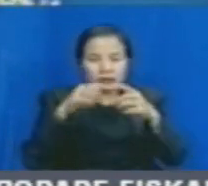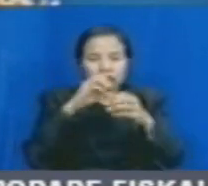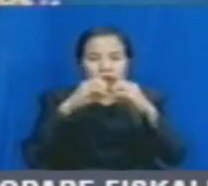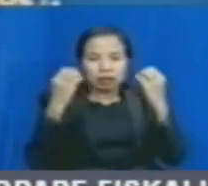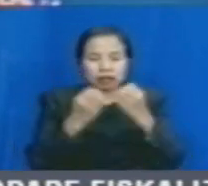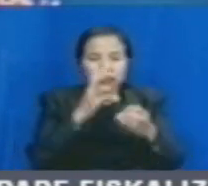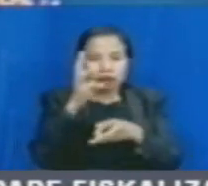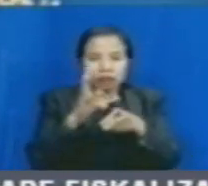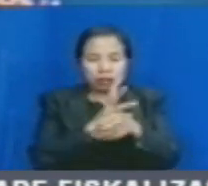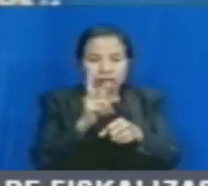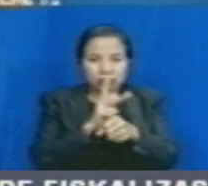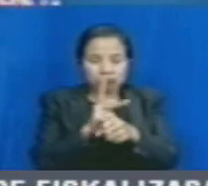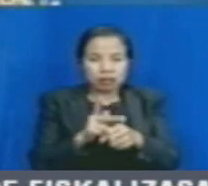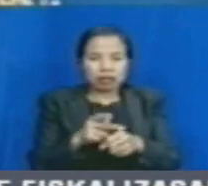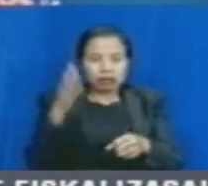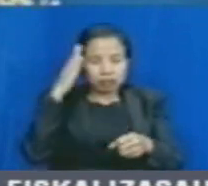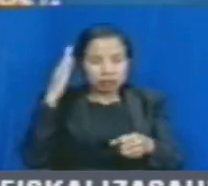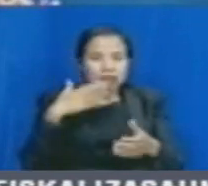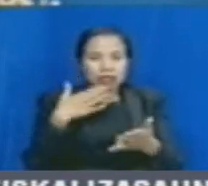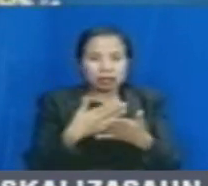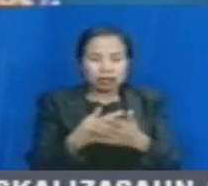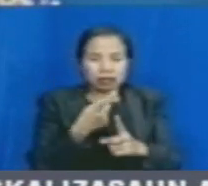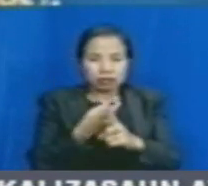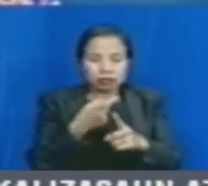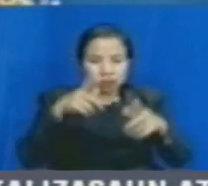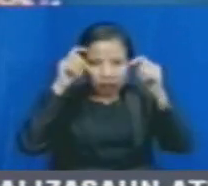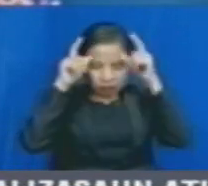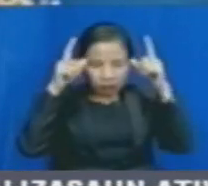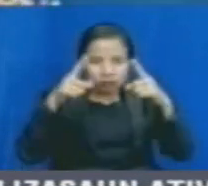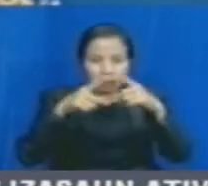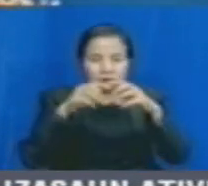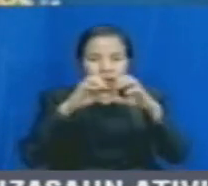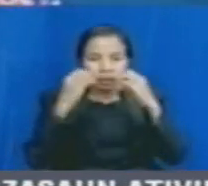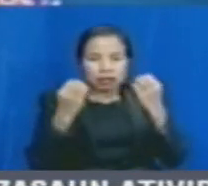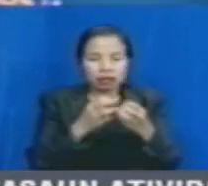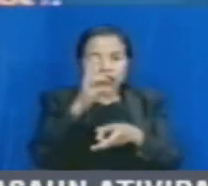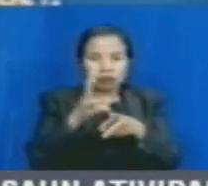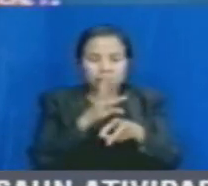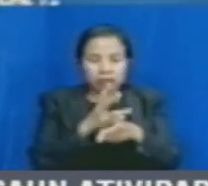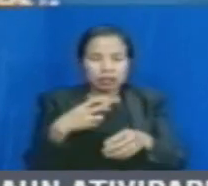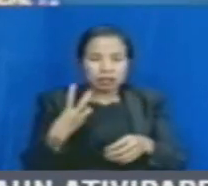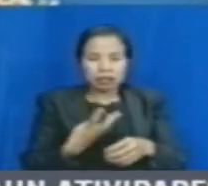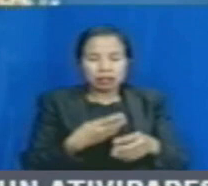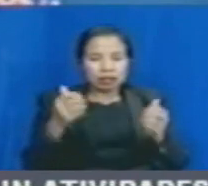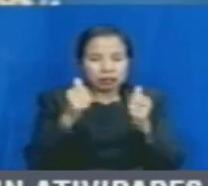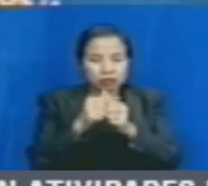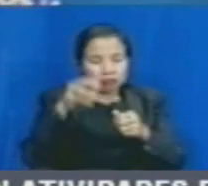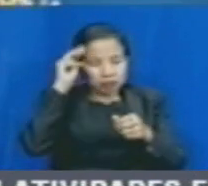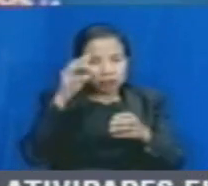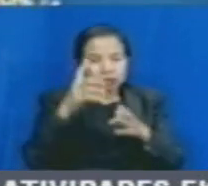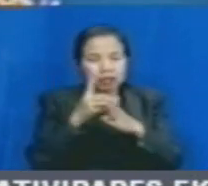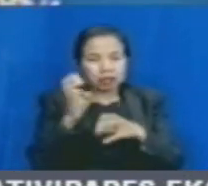Comércio. A tu tem vantagem a integração Timor-Leste para a Organização Mundial, né? E está a muito com o ministro coordenador assuntos